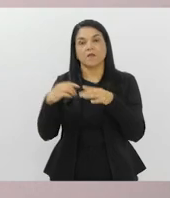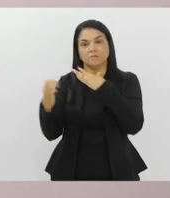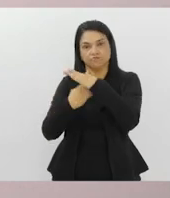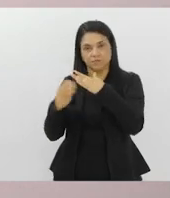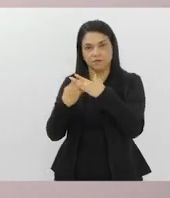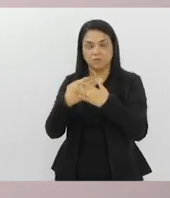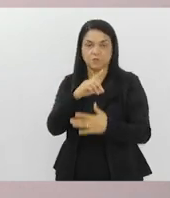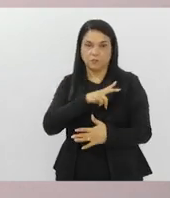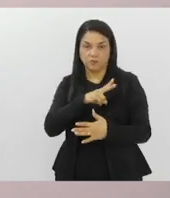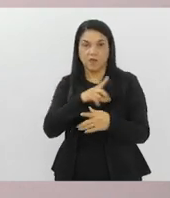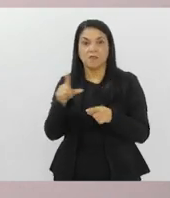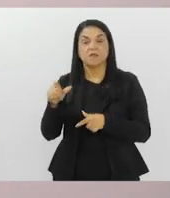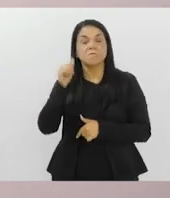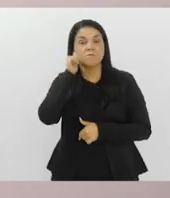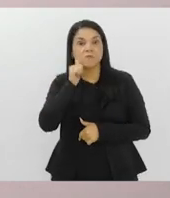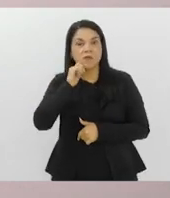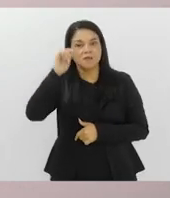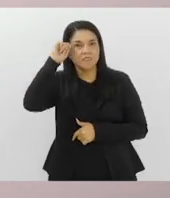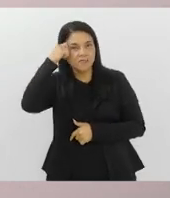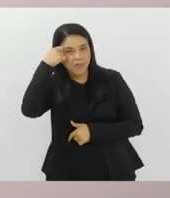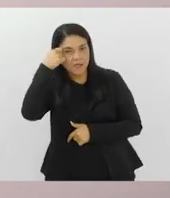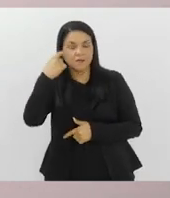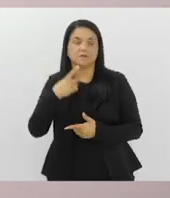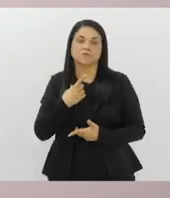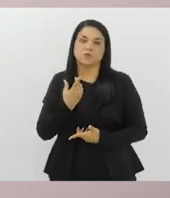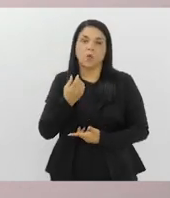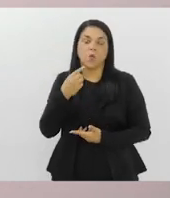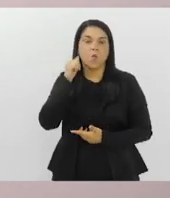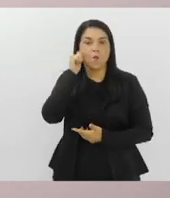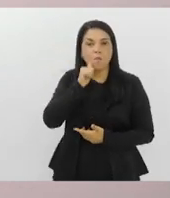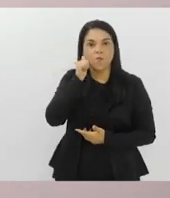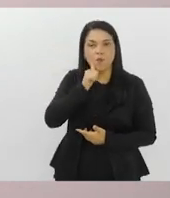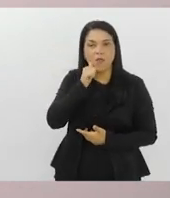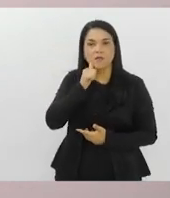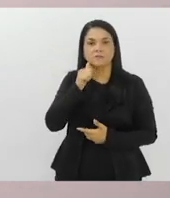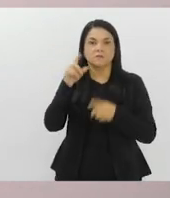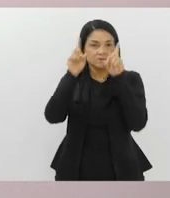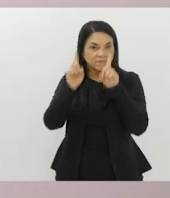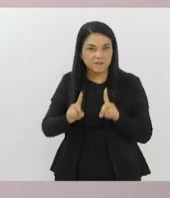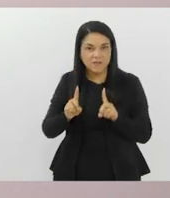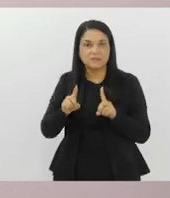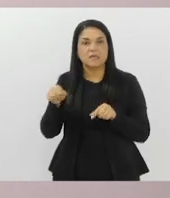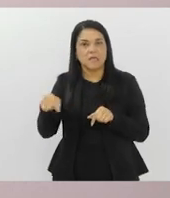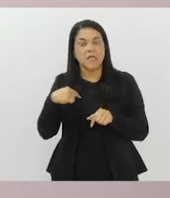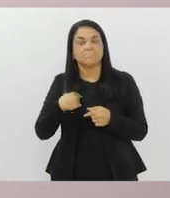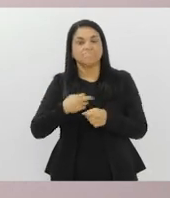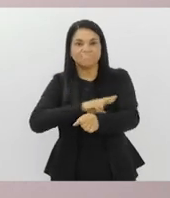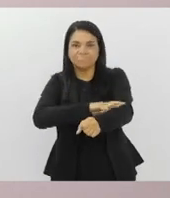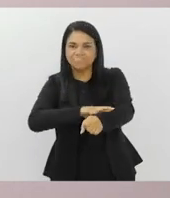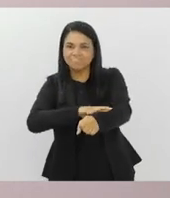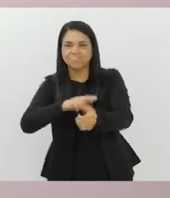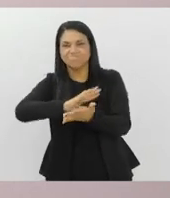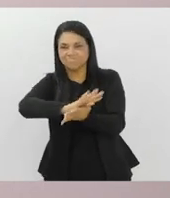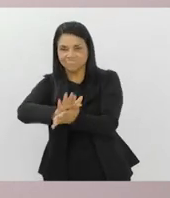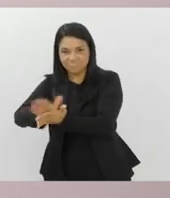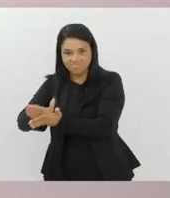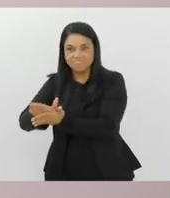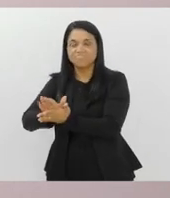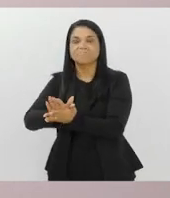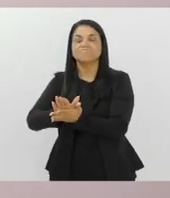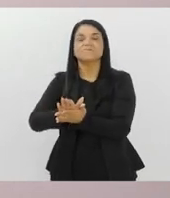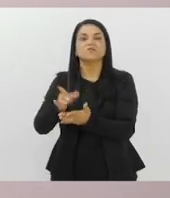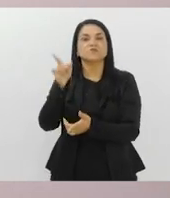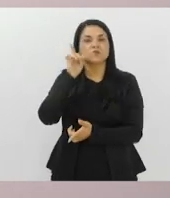mulheres negras, cujo racismo estrutural é uma realidade perversa e que cotidianamente